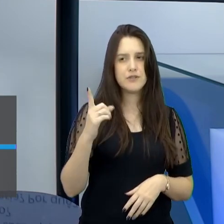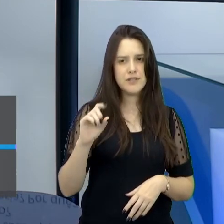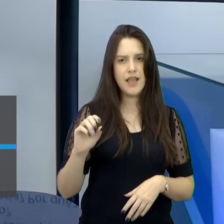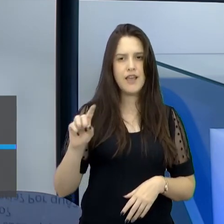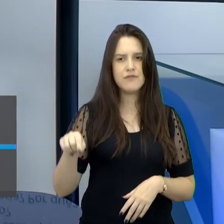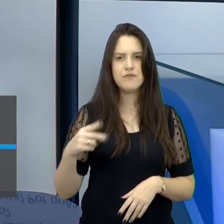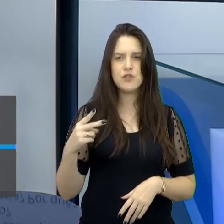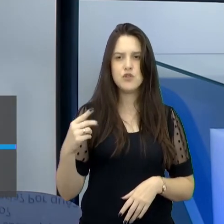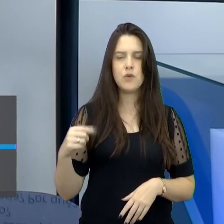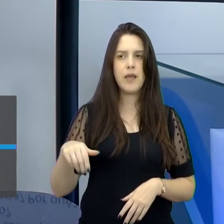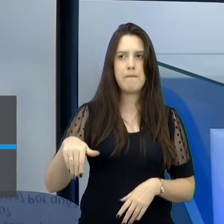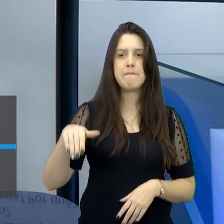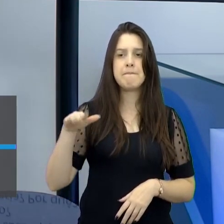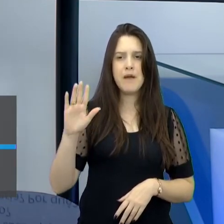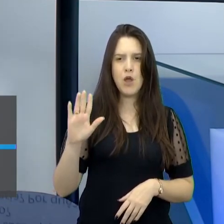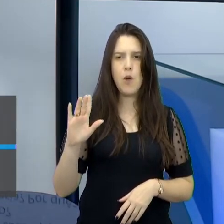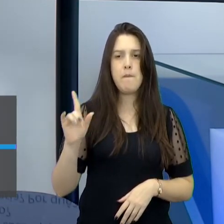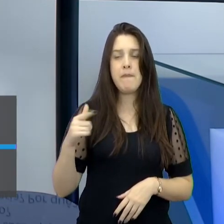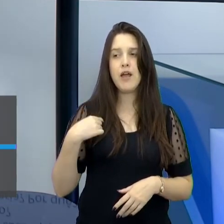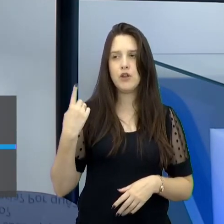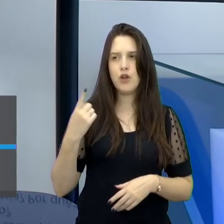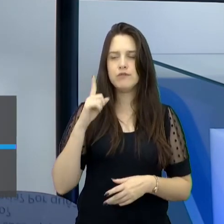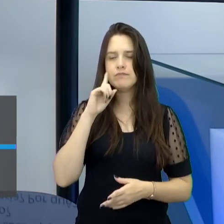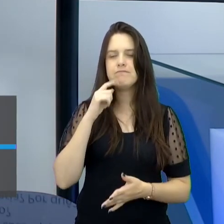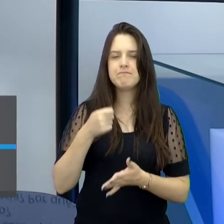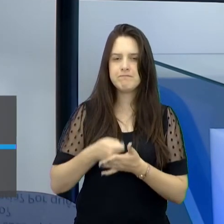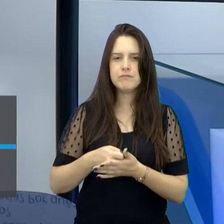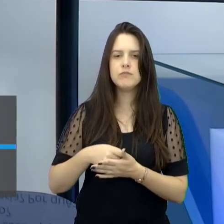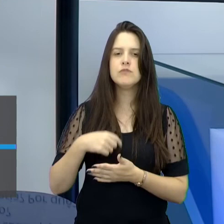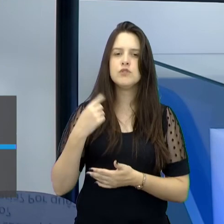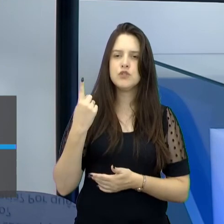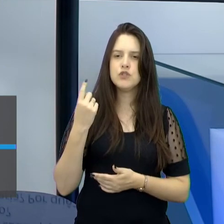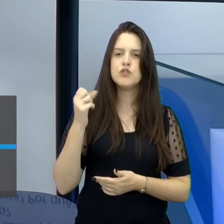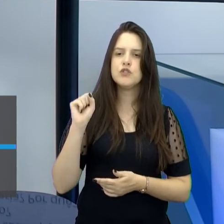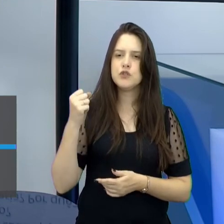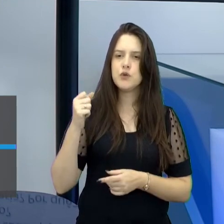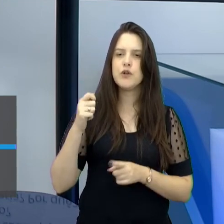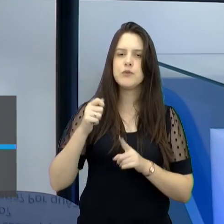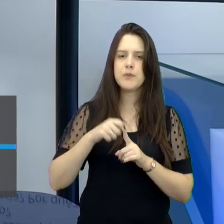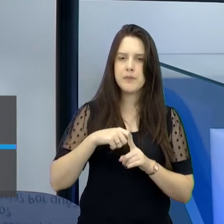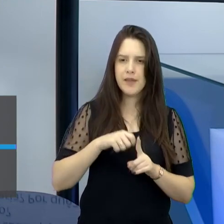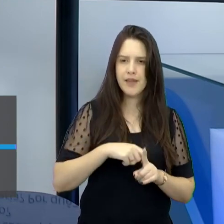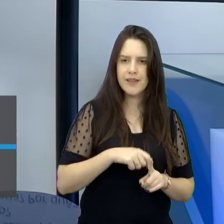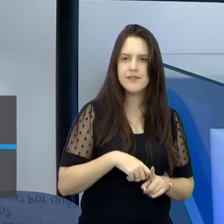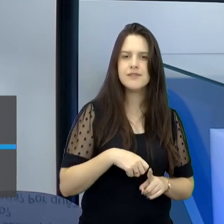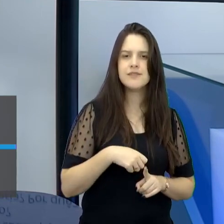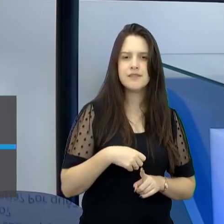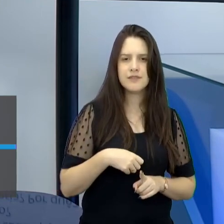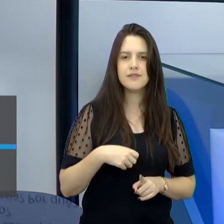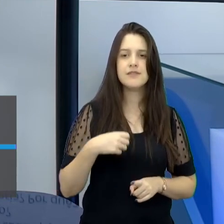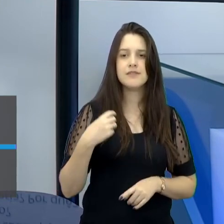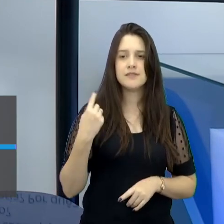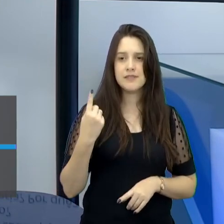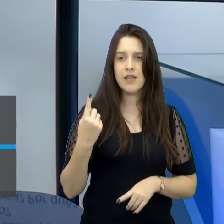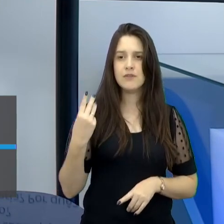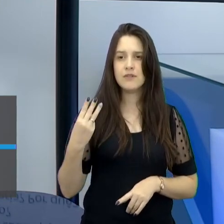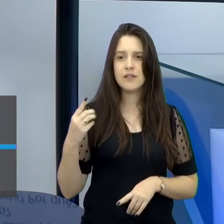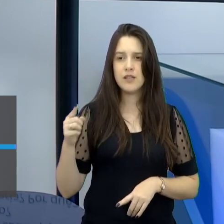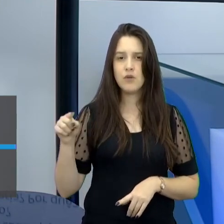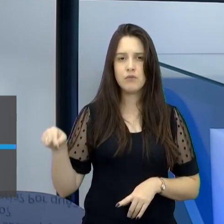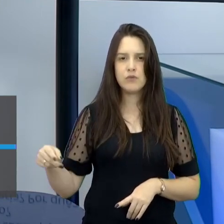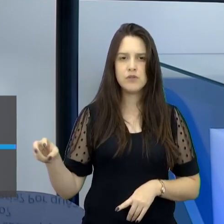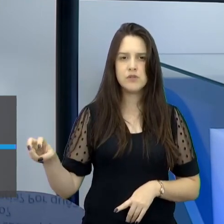opção 1, é óbvio que a gente vai fazer aí com 1 ano e pouco, pagando aí 131, se a gente tiver